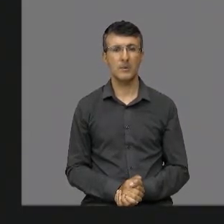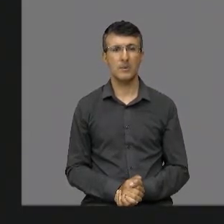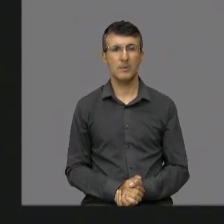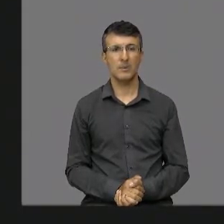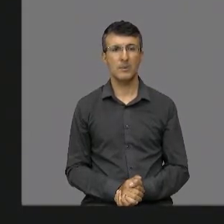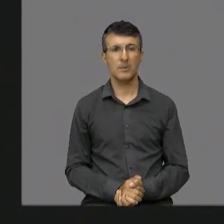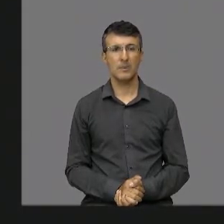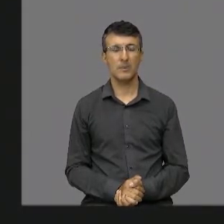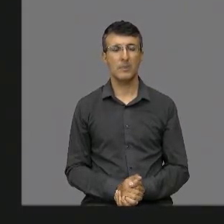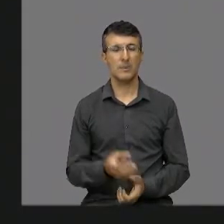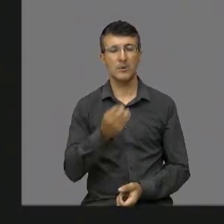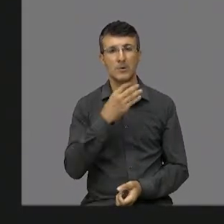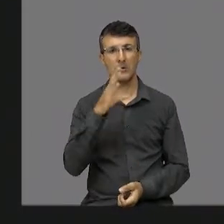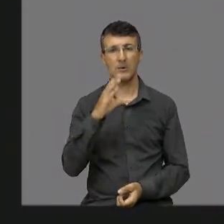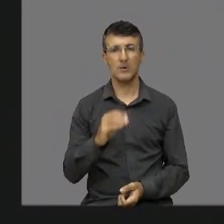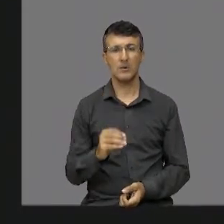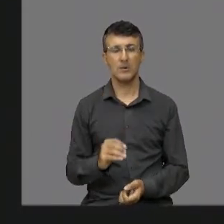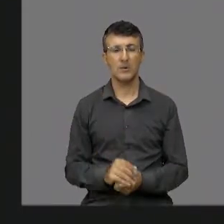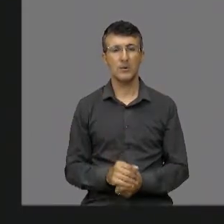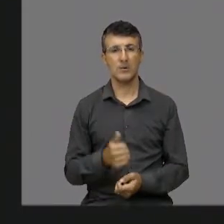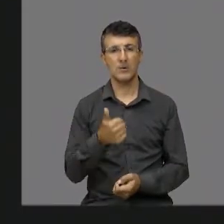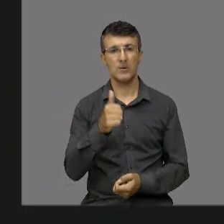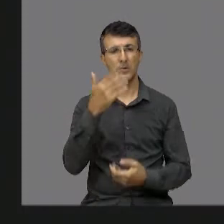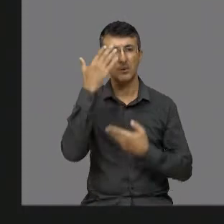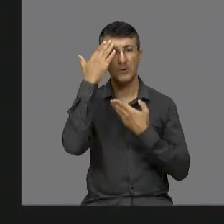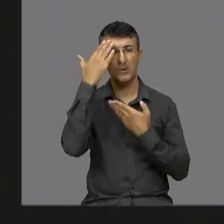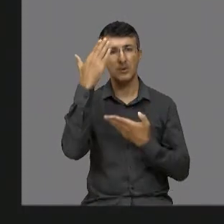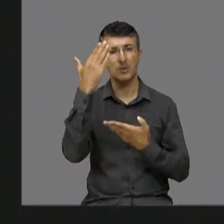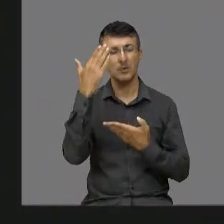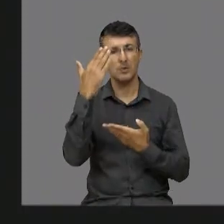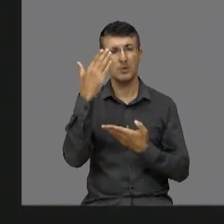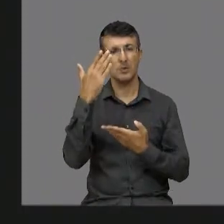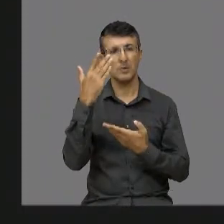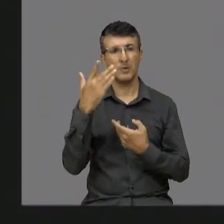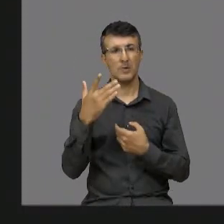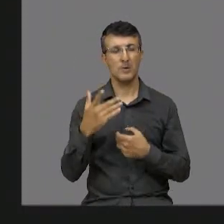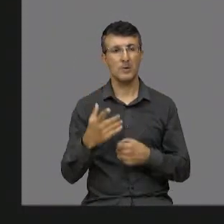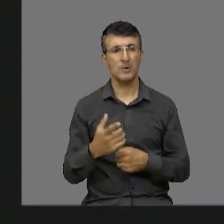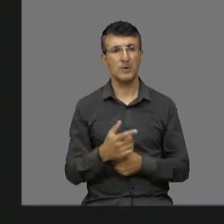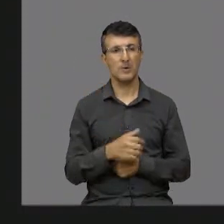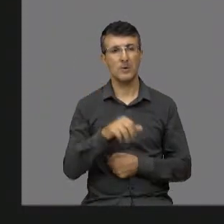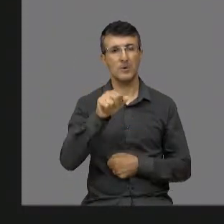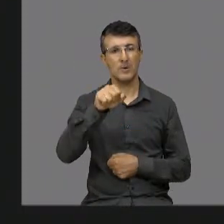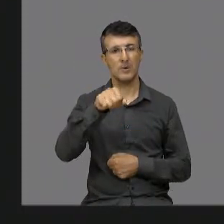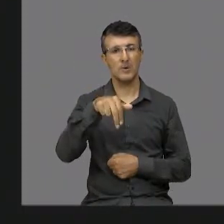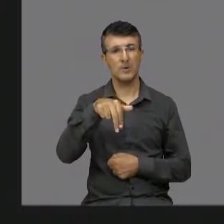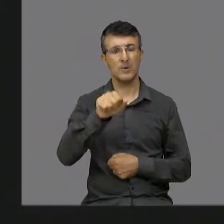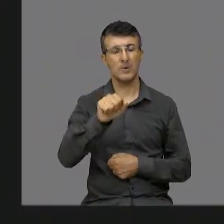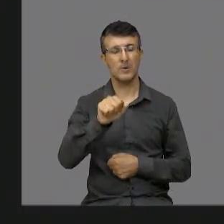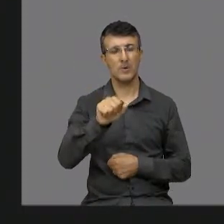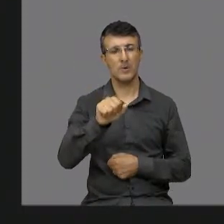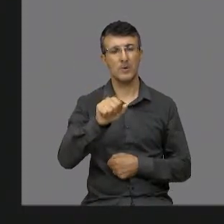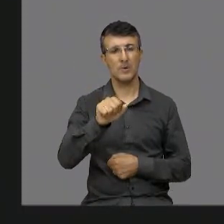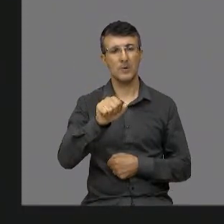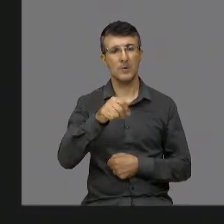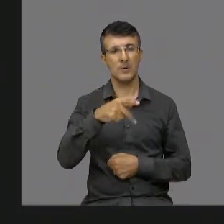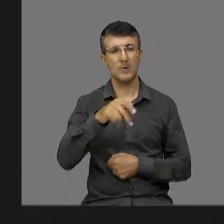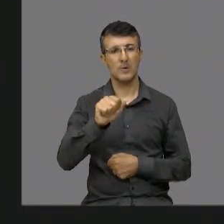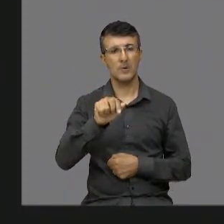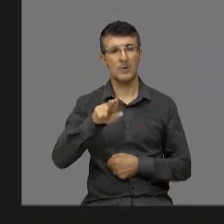Boa noite a todos. Eu primeiro agradecer a doutora Ana Paula, a Cristina, que é uma amiga a longa data aí. Eu acho de